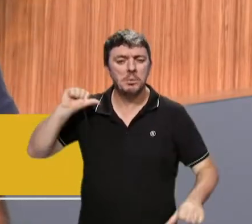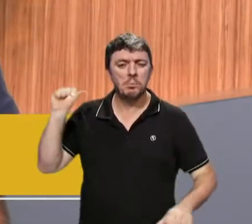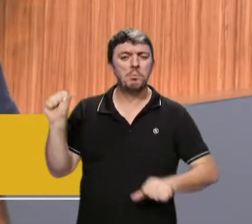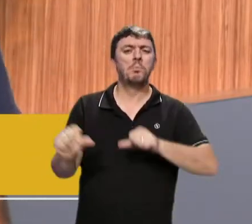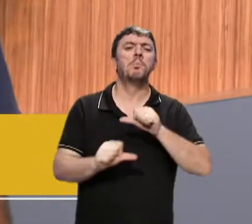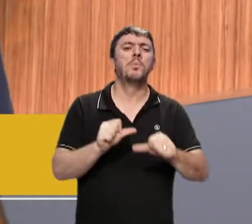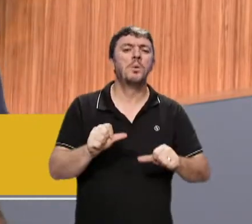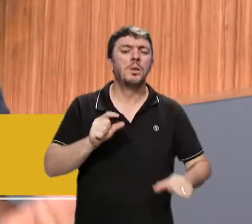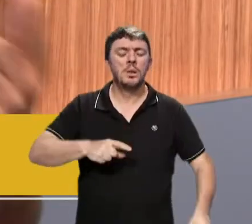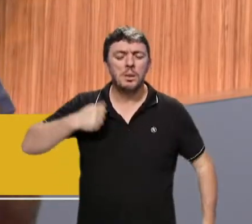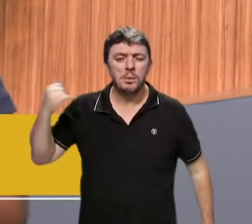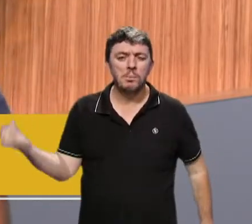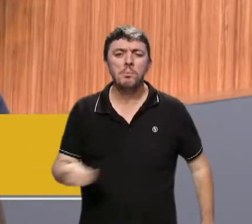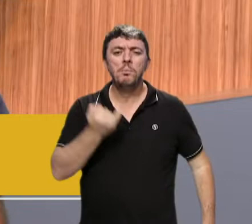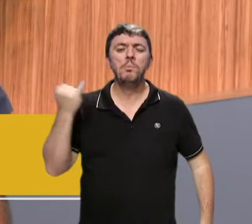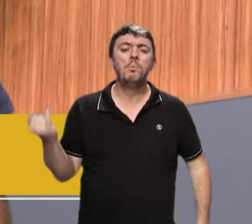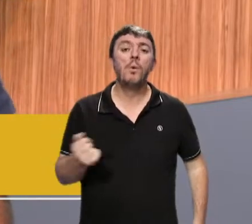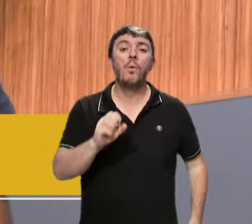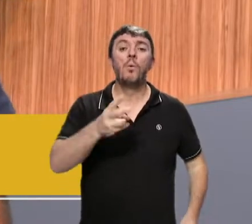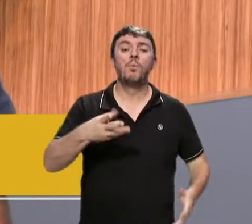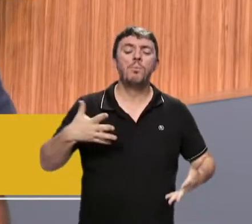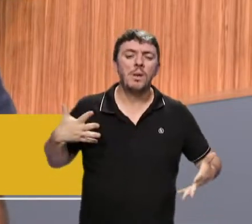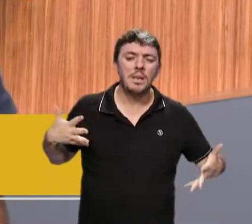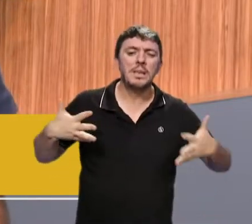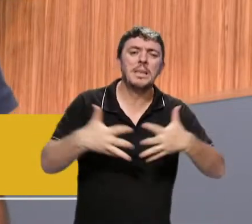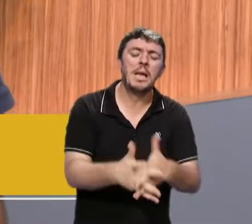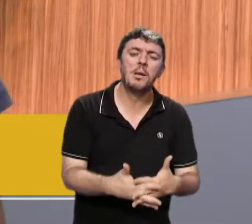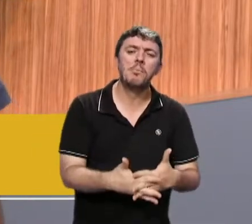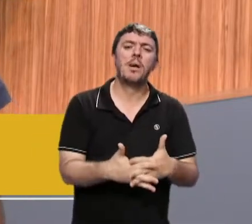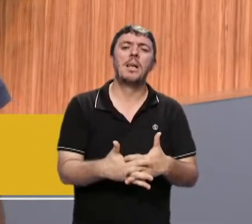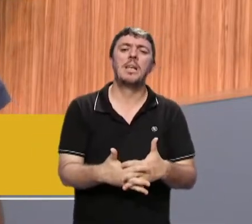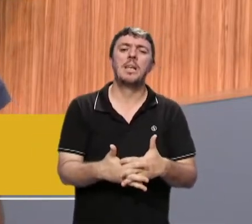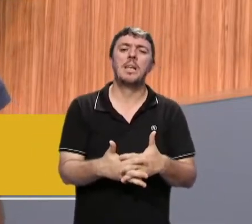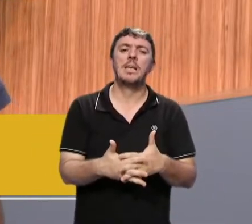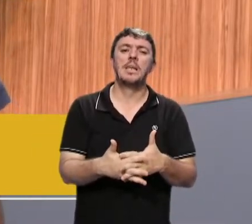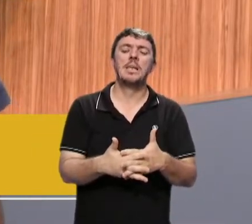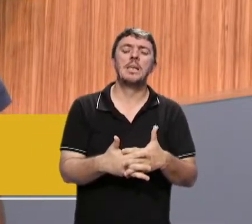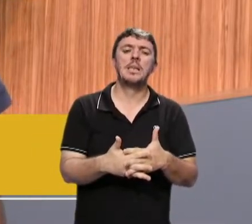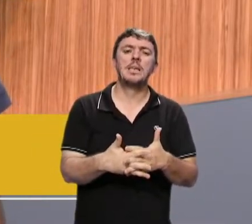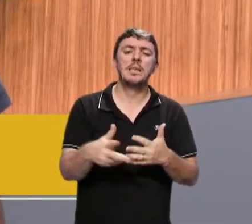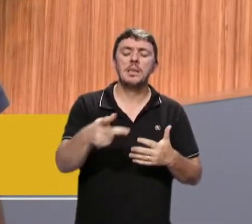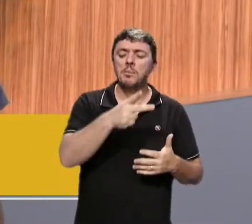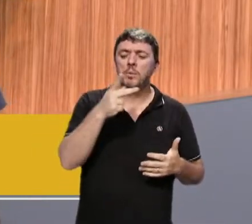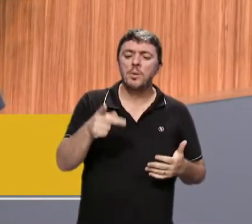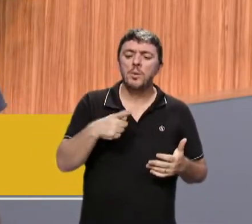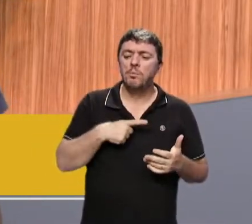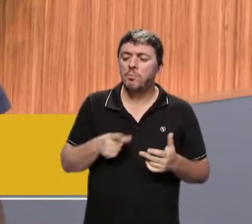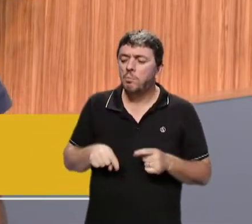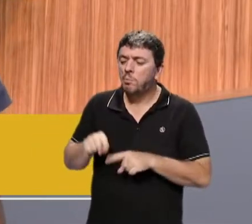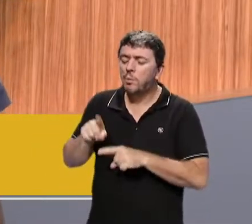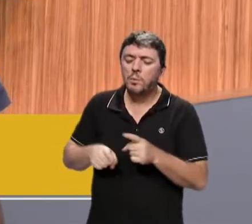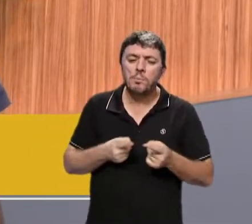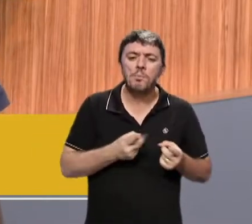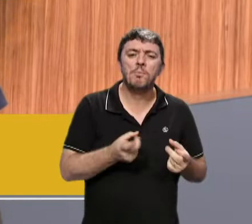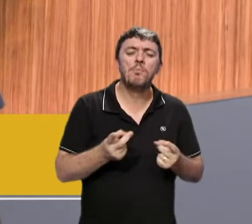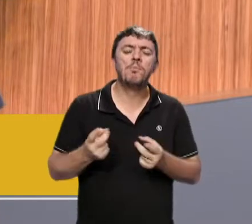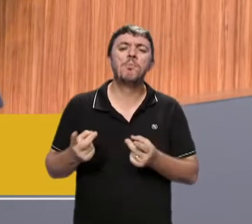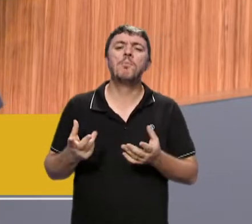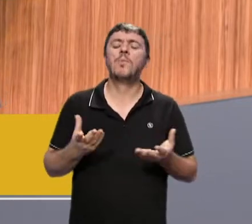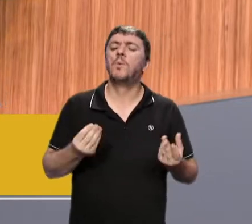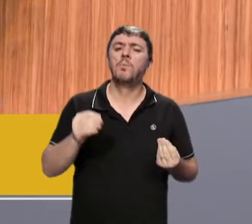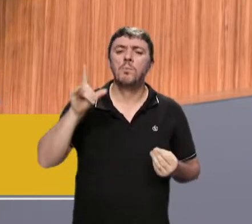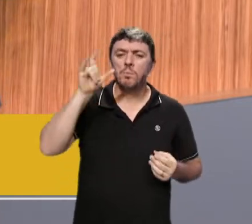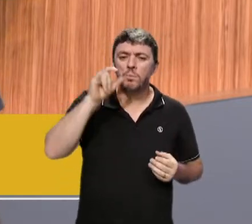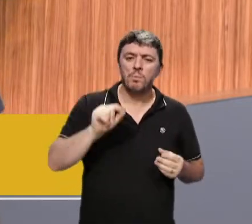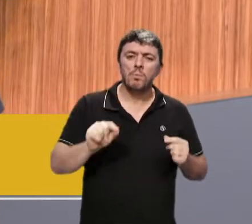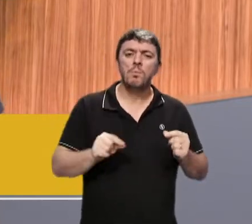ser importantes ou será que elas vão atrapalhar o usuário do Instagram, as pessoas que vendem produtos no Instagram ou vendem, né, a própria imagem no Instagram?